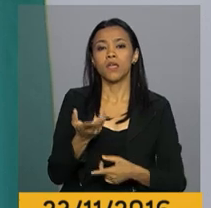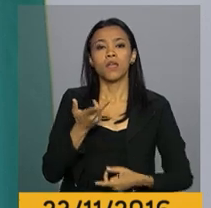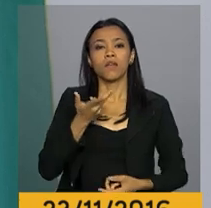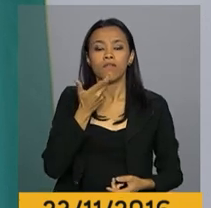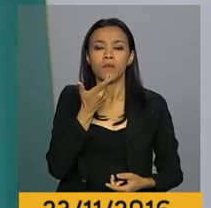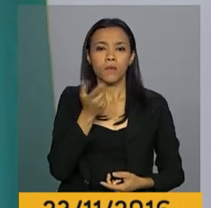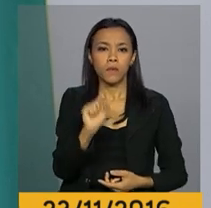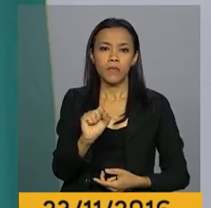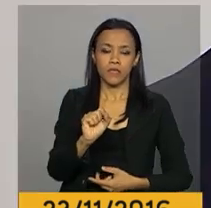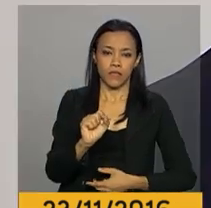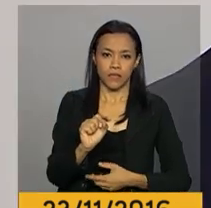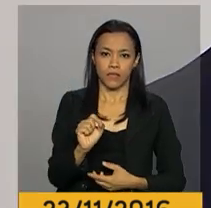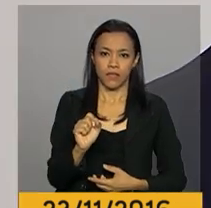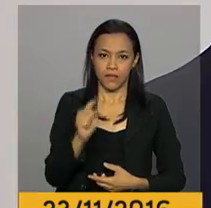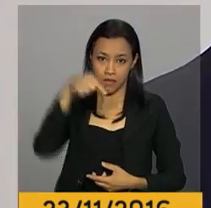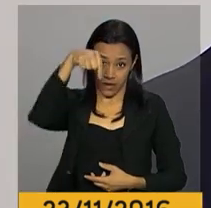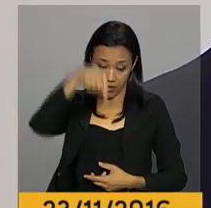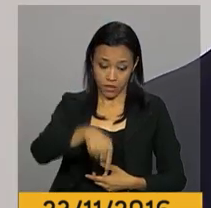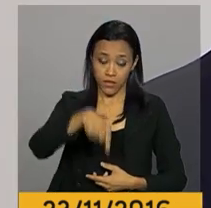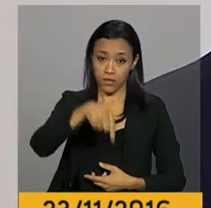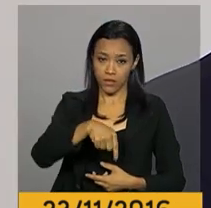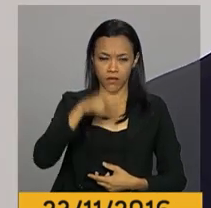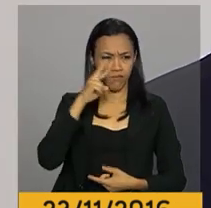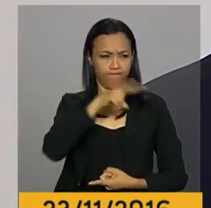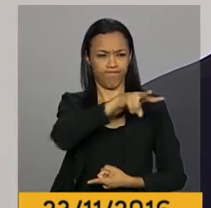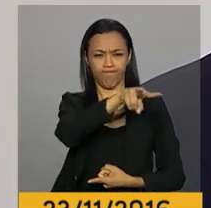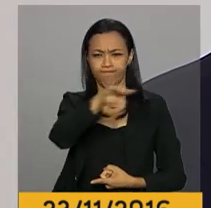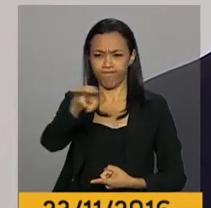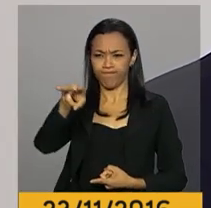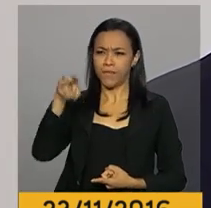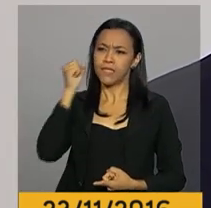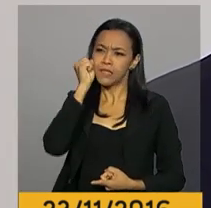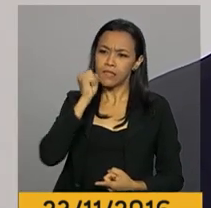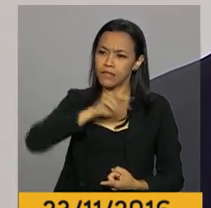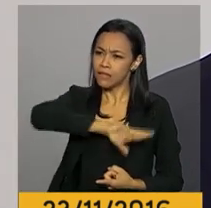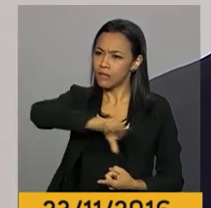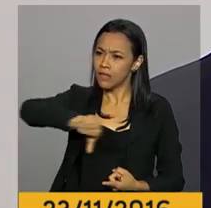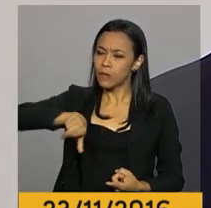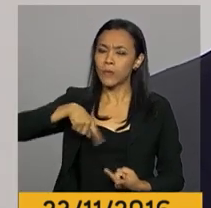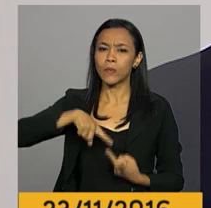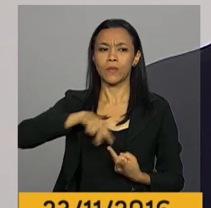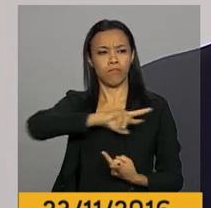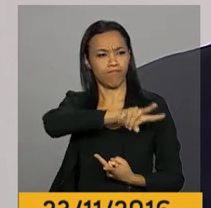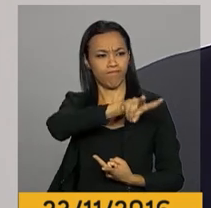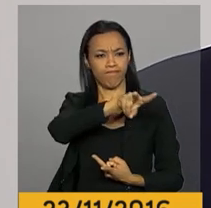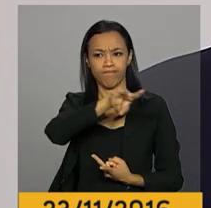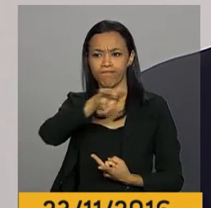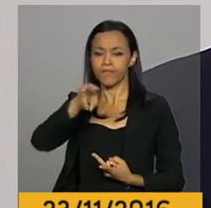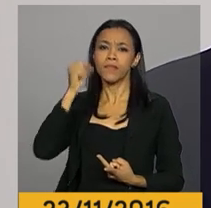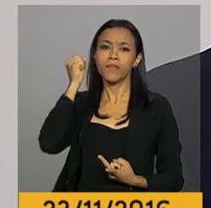veja que aqui há senadores deputados ministros